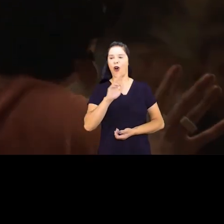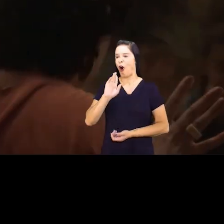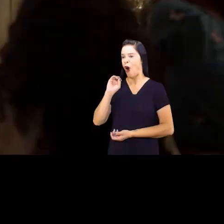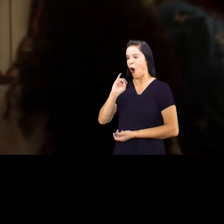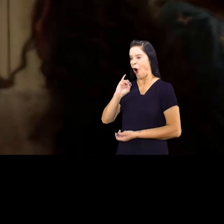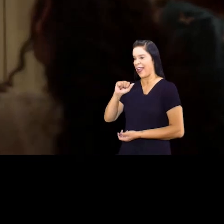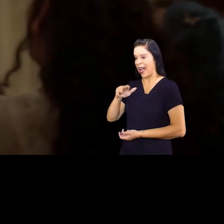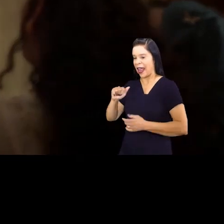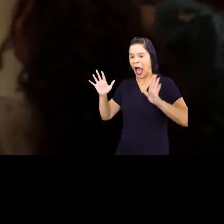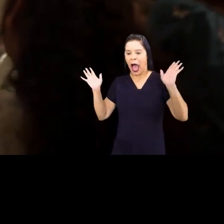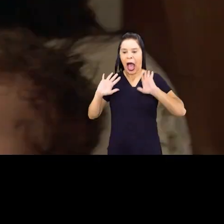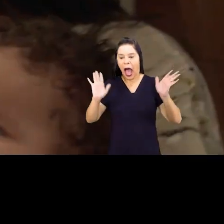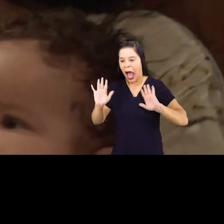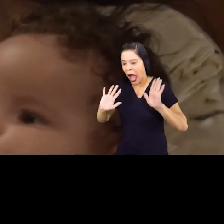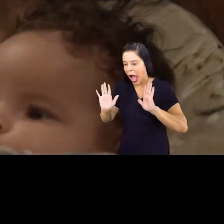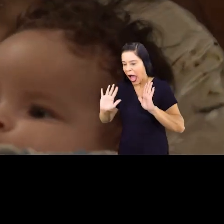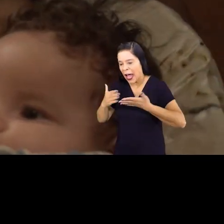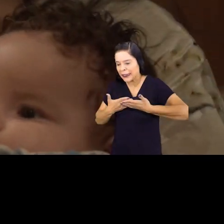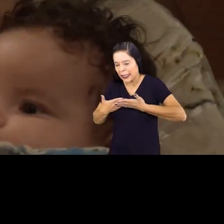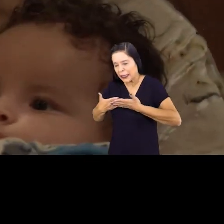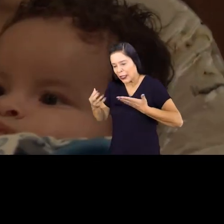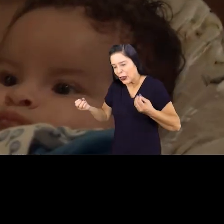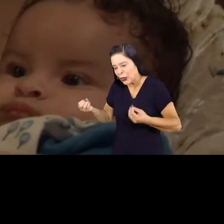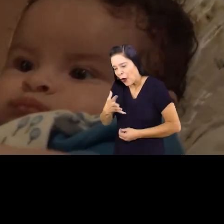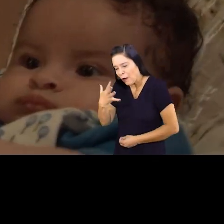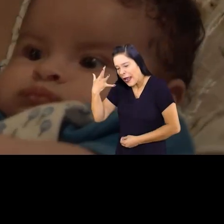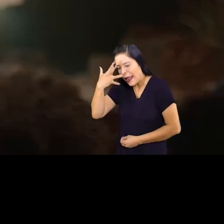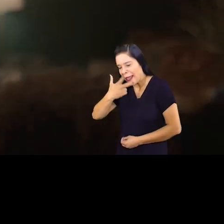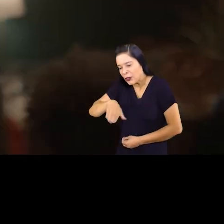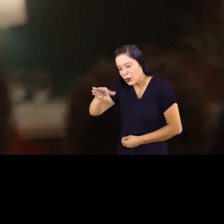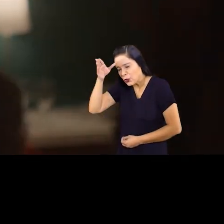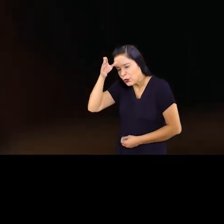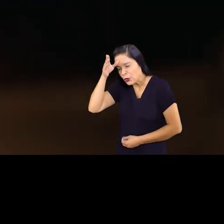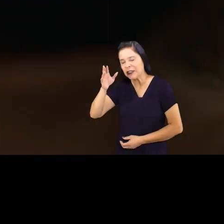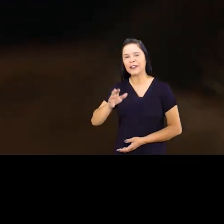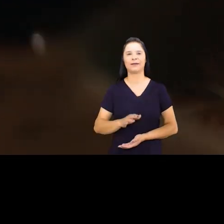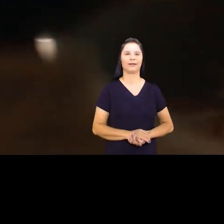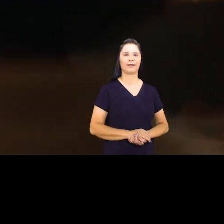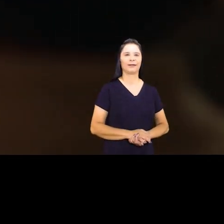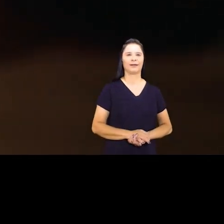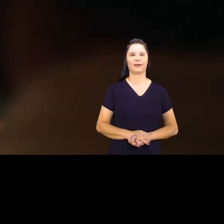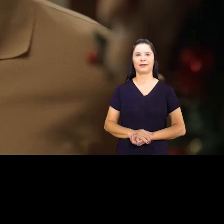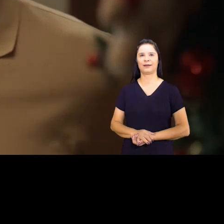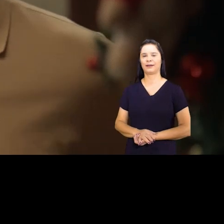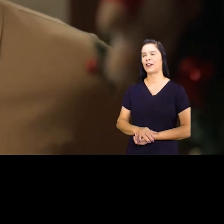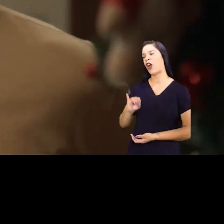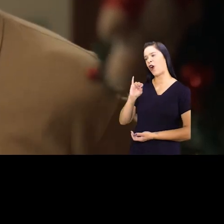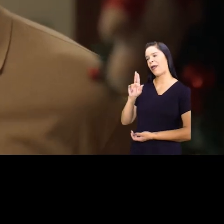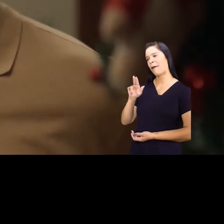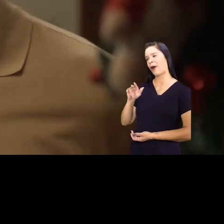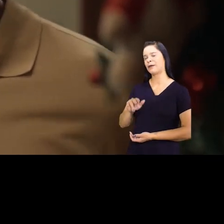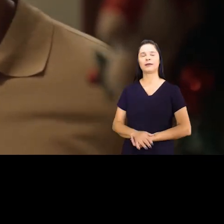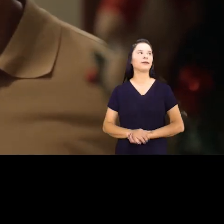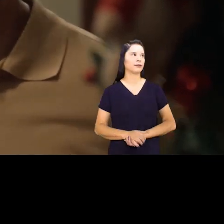Oi, Ana! Meu namorado novo! Coisa mais lindinha da tia. Fala,